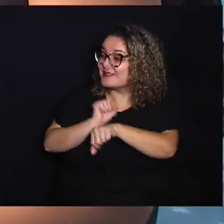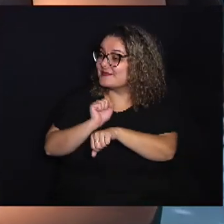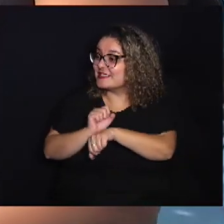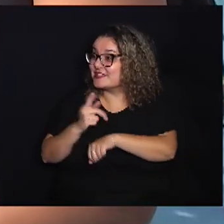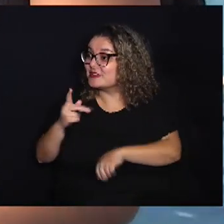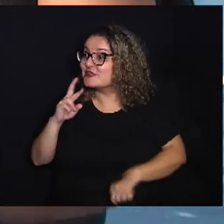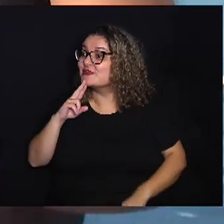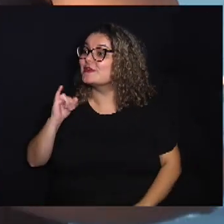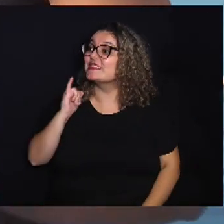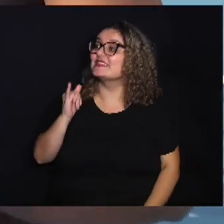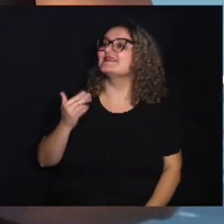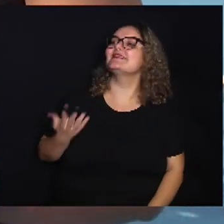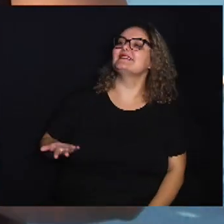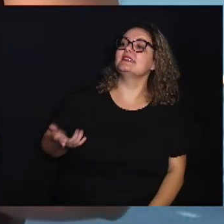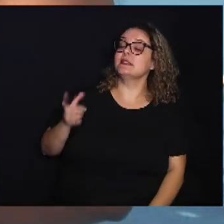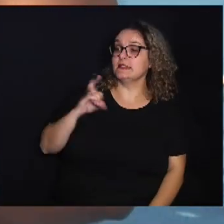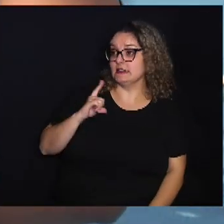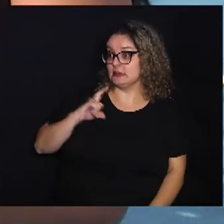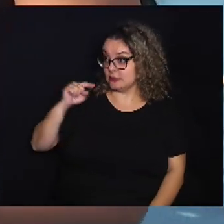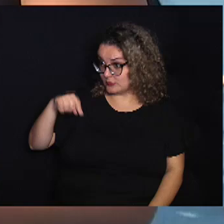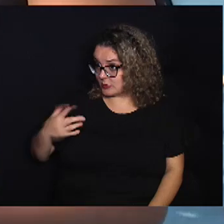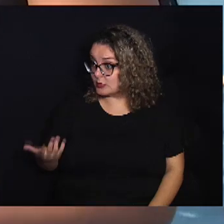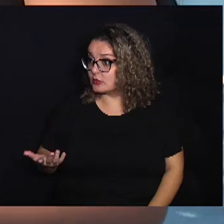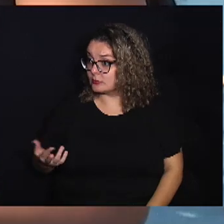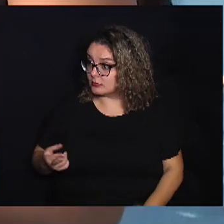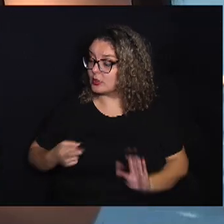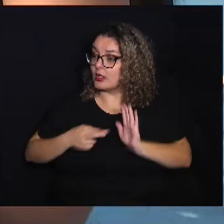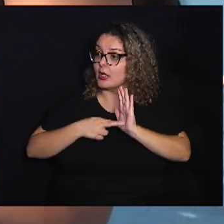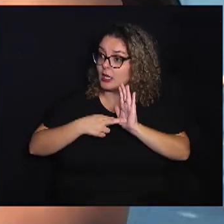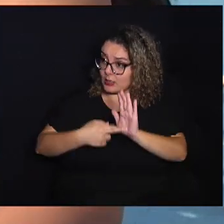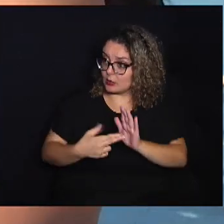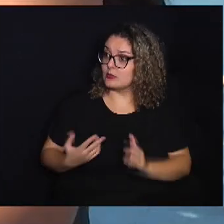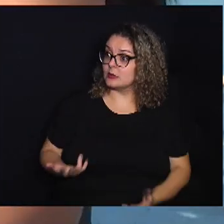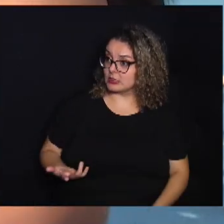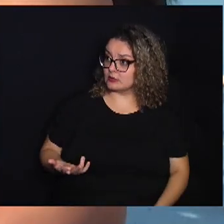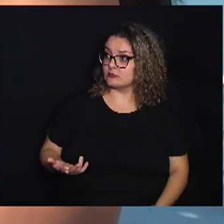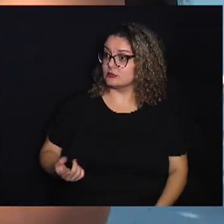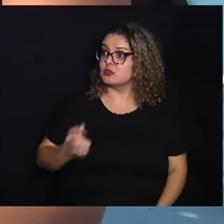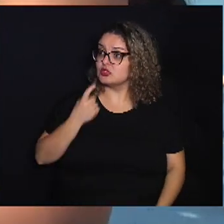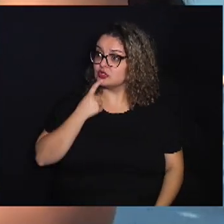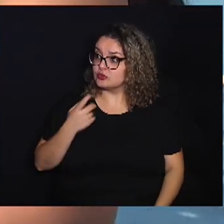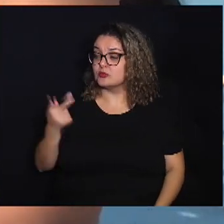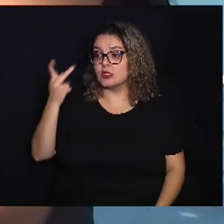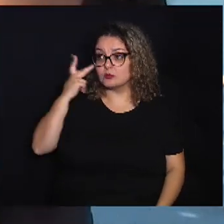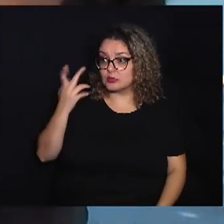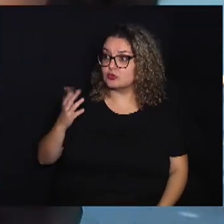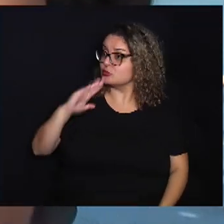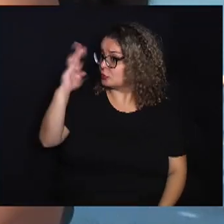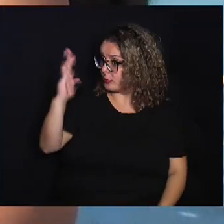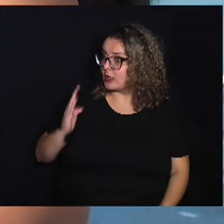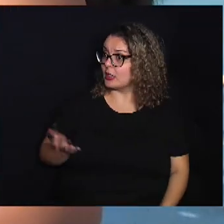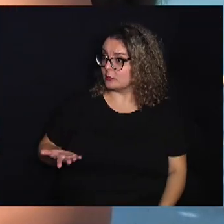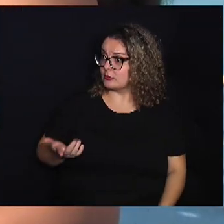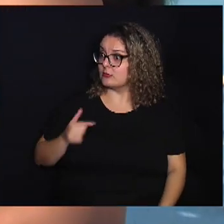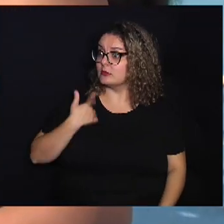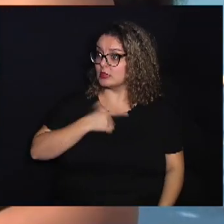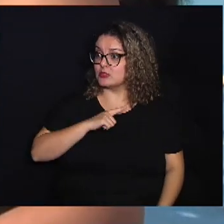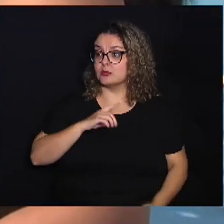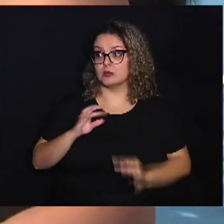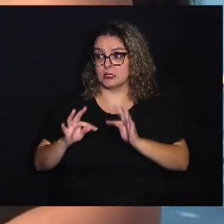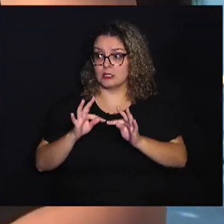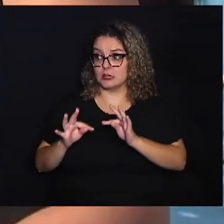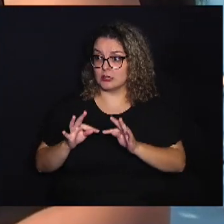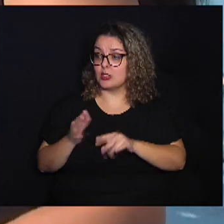sua fala, porque nós temos aqui uma representante de Campinas, de São Paulo, do Brasil, mas nós temos o técnico